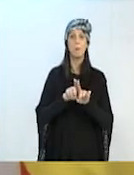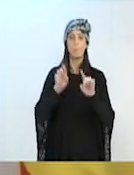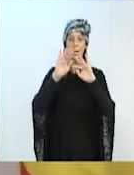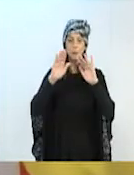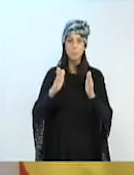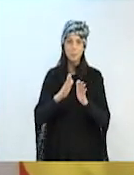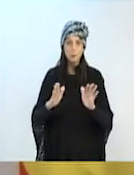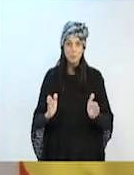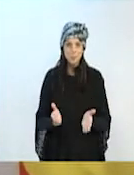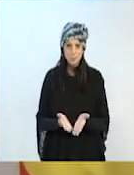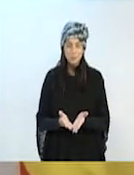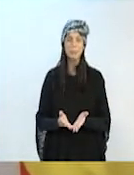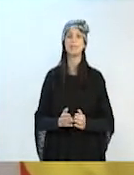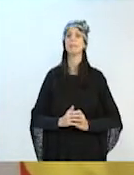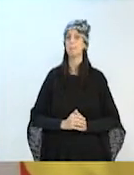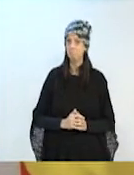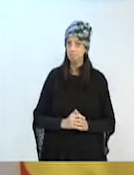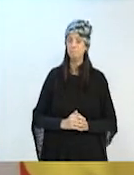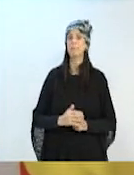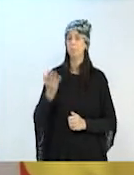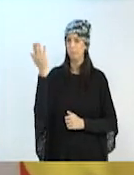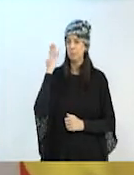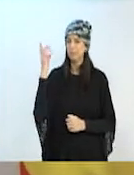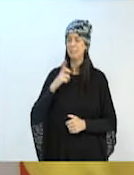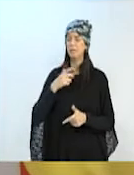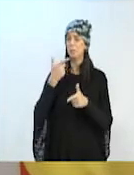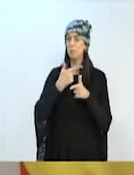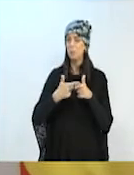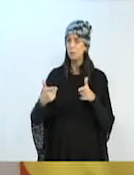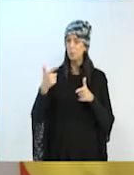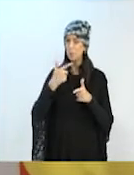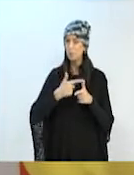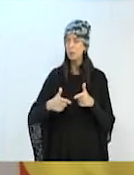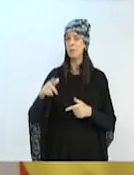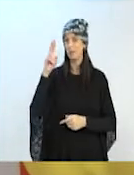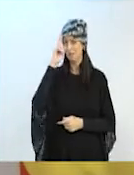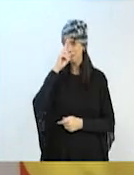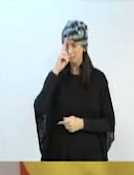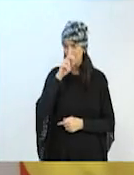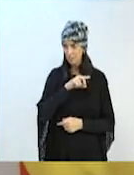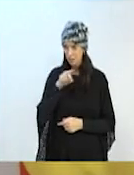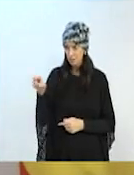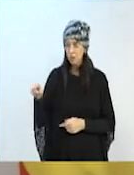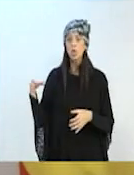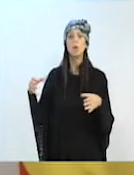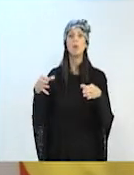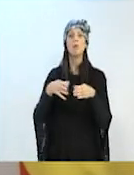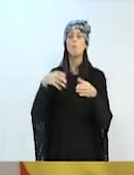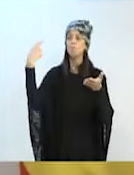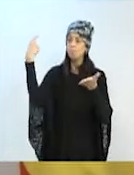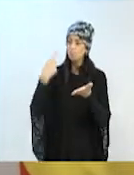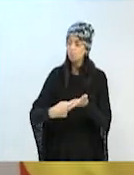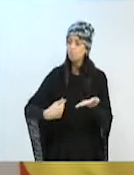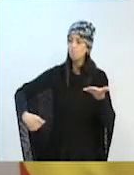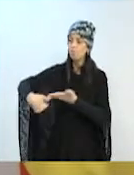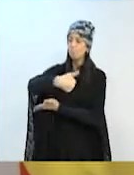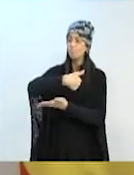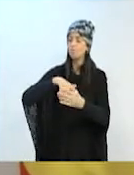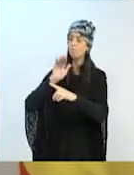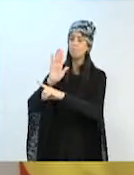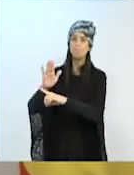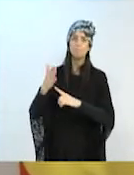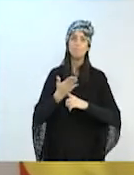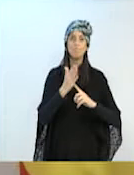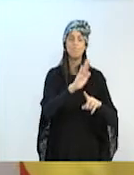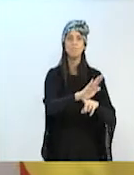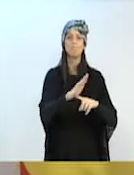em Blumenau e passou por toda aquela crise. E lembramos que os trabalhadores se organizaram de modo solidário e de modo coletivo